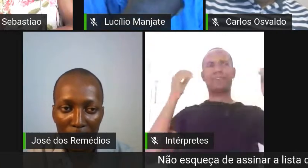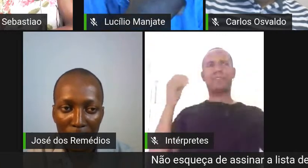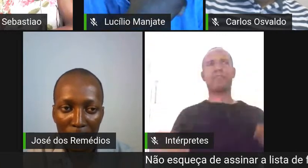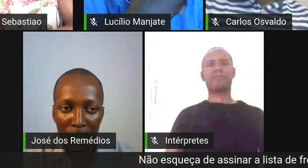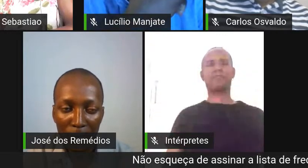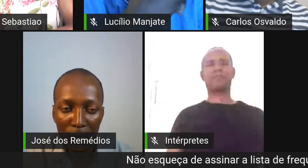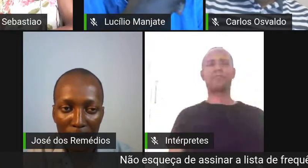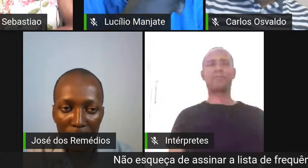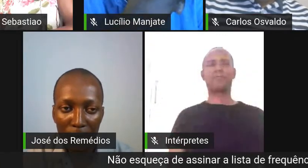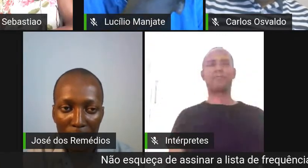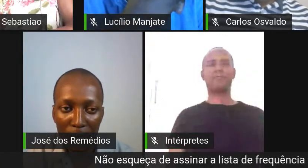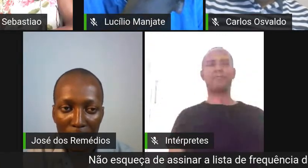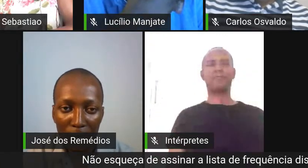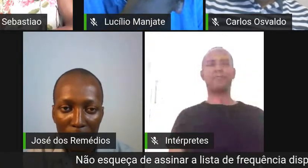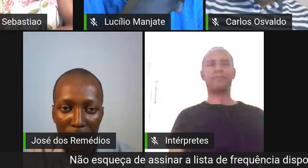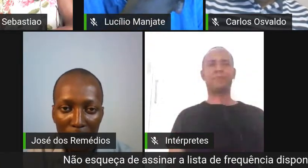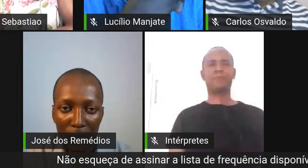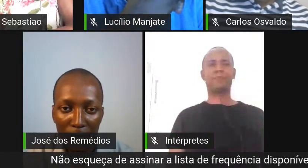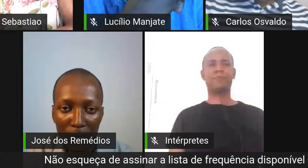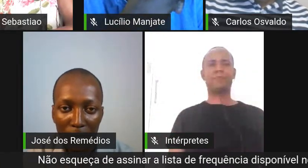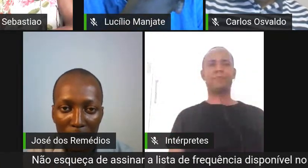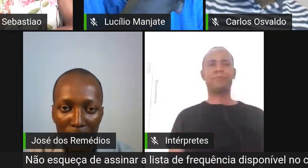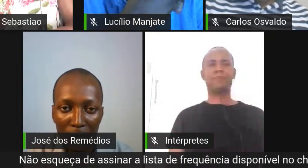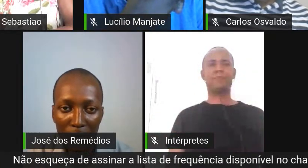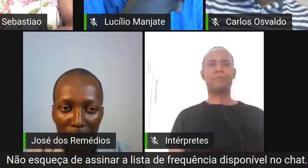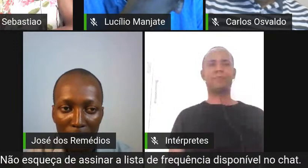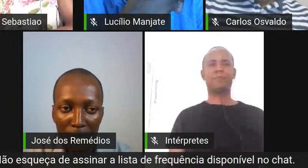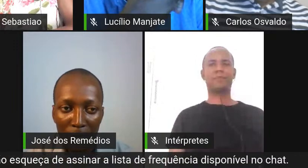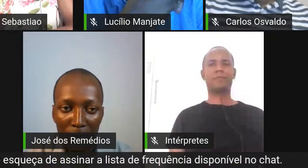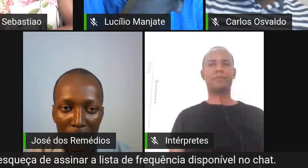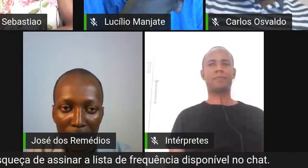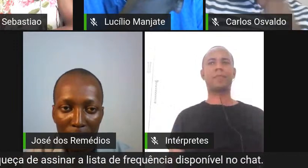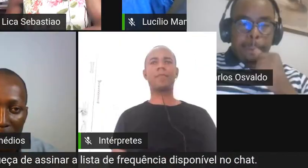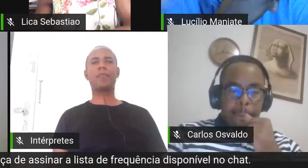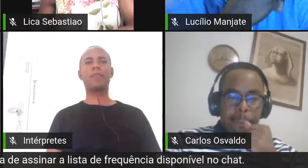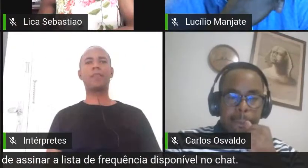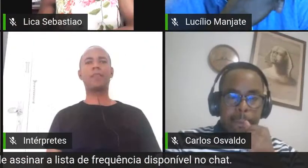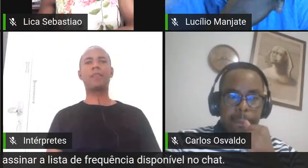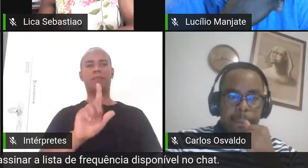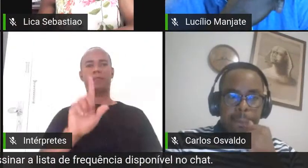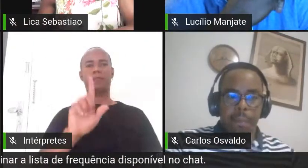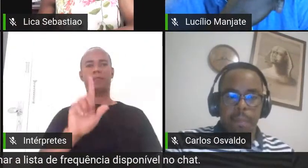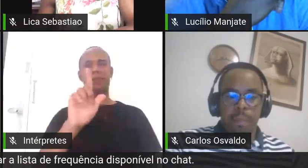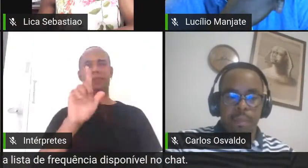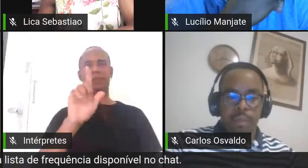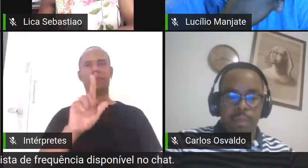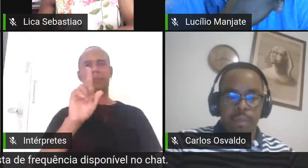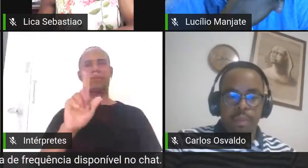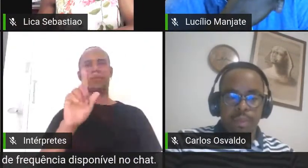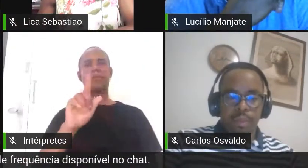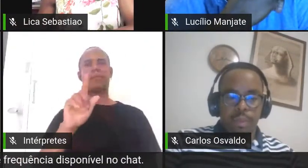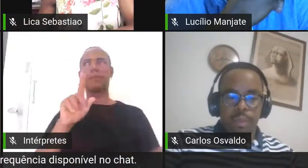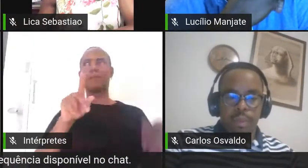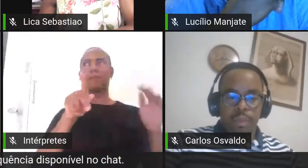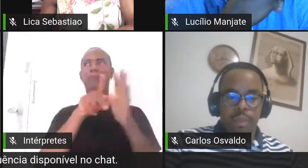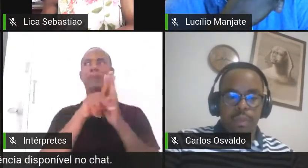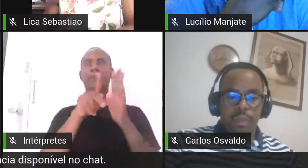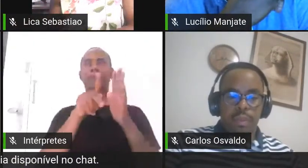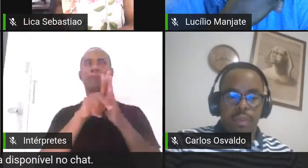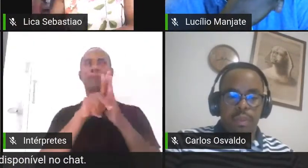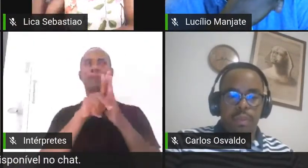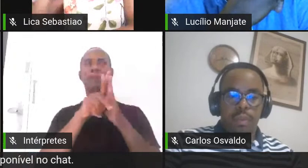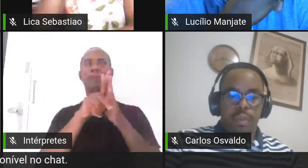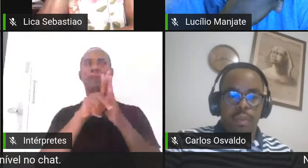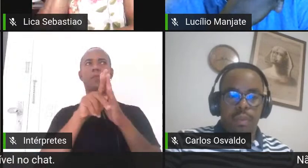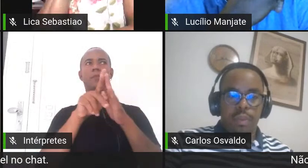não-colonialidade dentro da literatura moçambicana é uma contradição em algum momento. Porque nós, só o fato de nós dizermos que a nossa